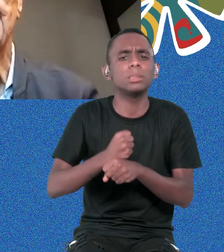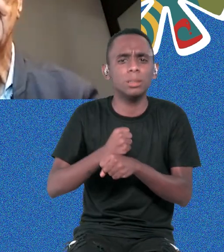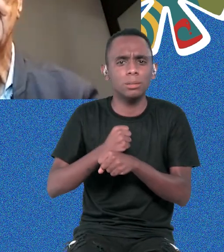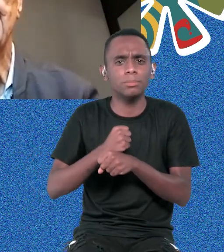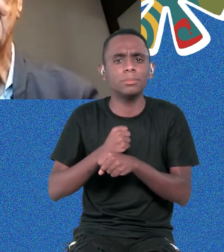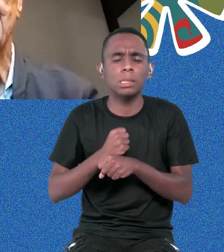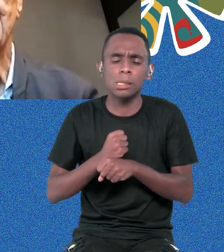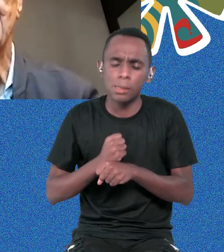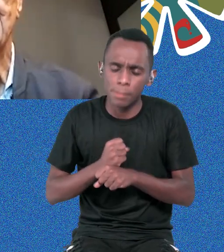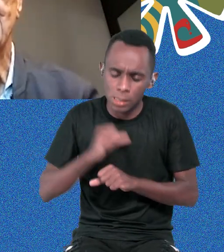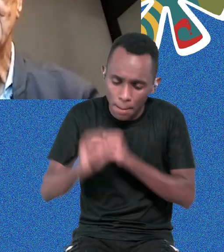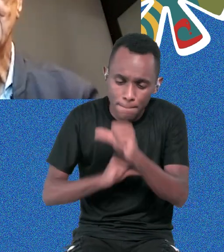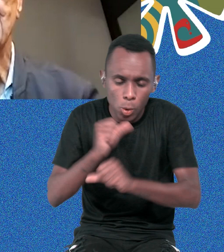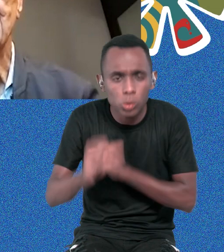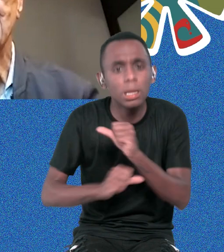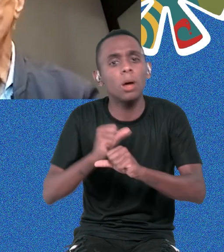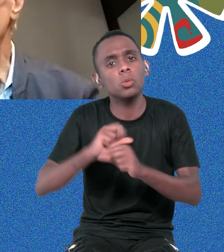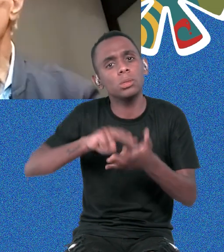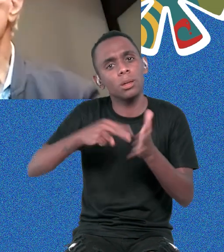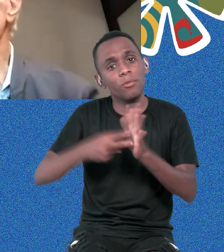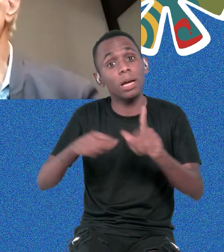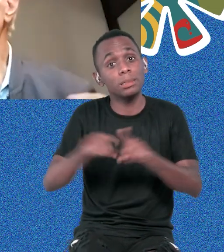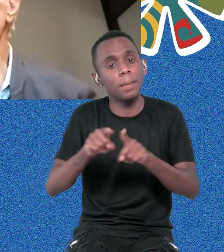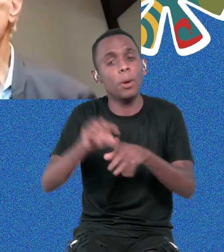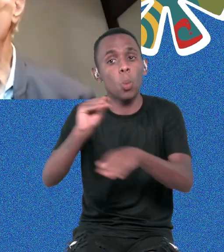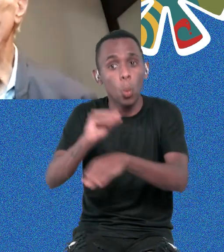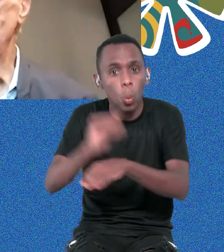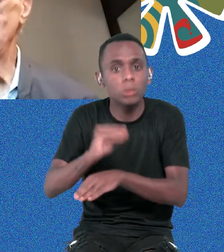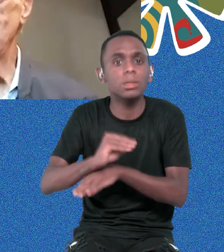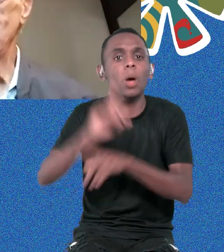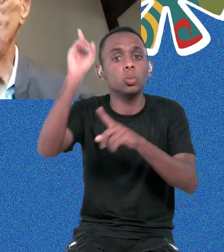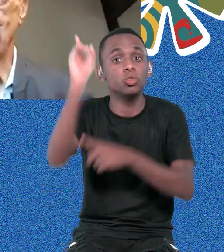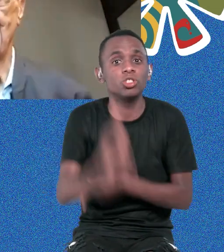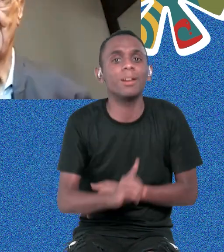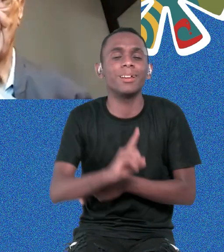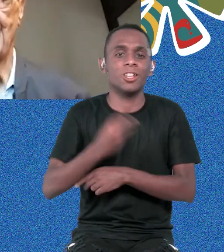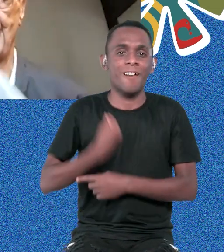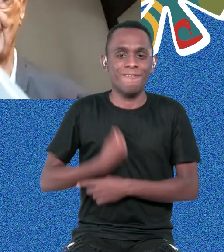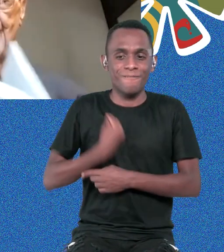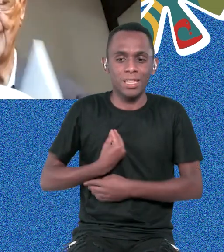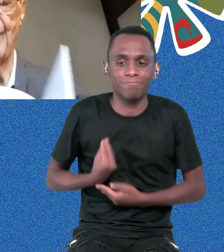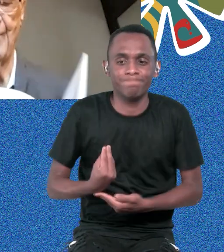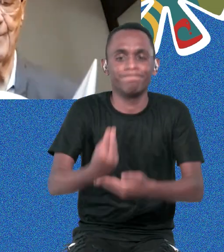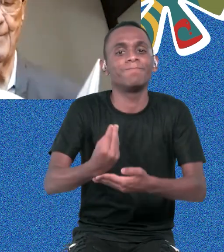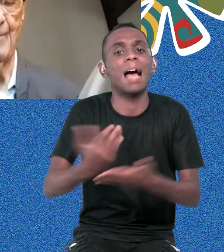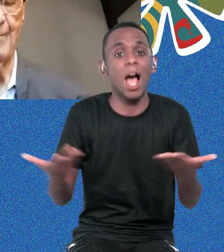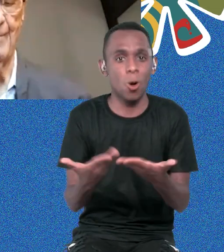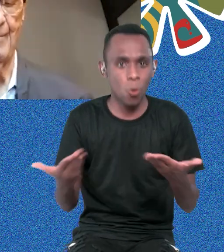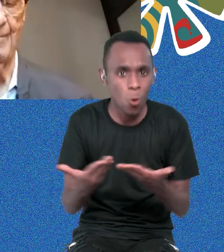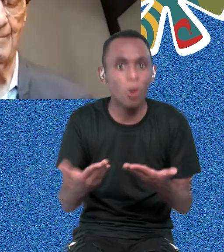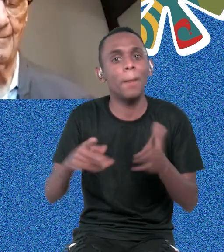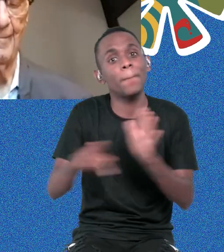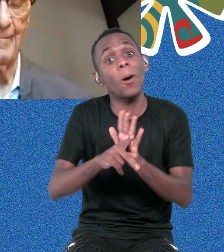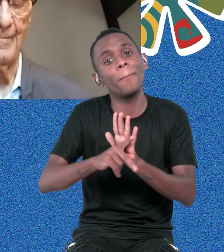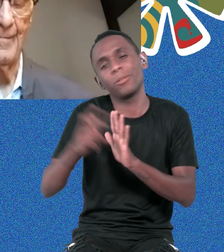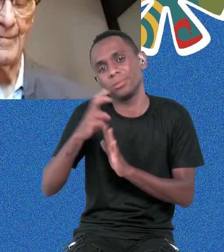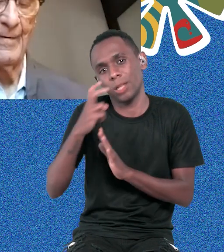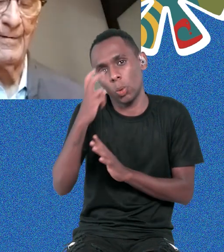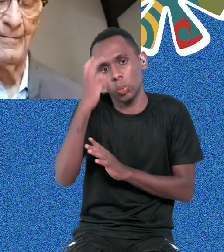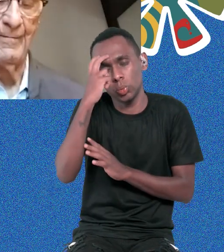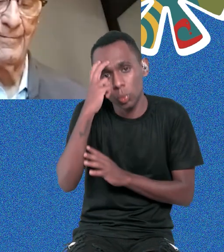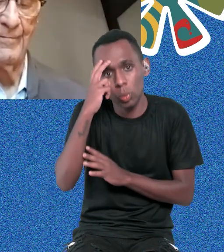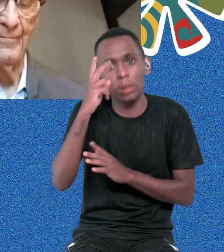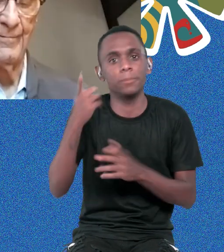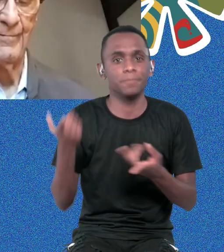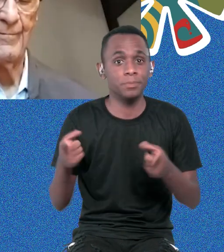pela ressignificação e preservação do direito à vida presente, da sua